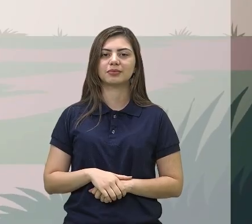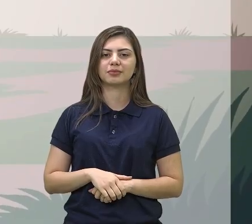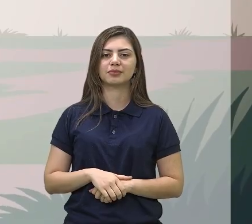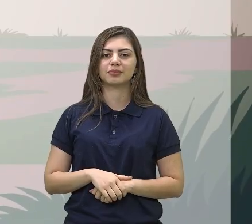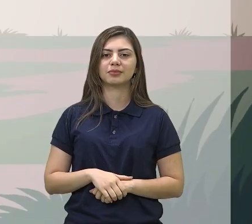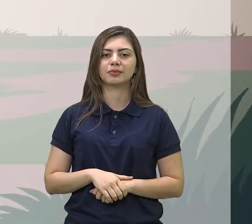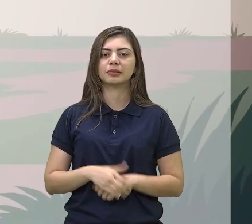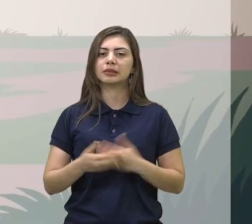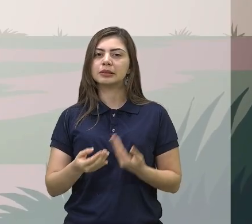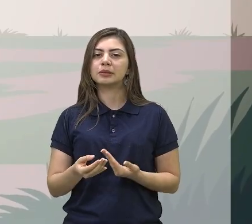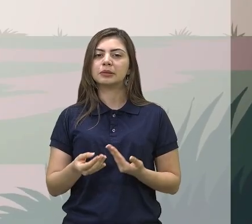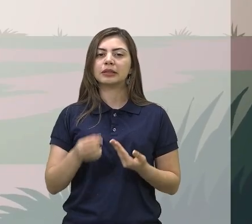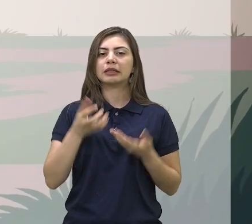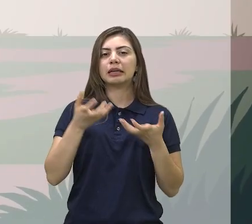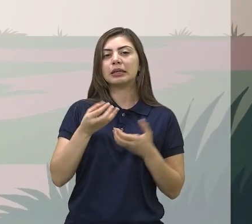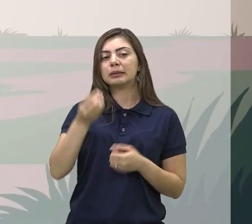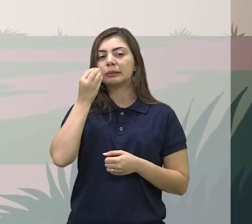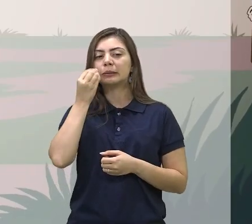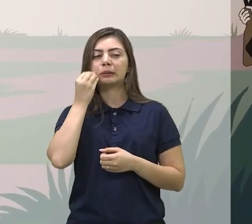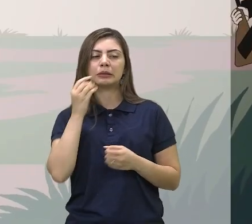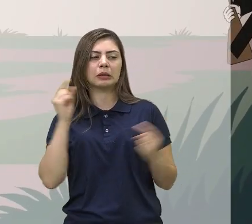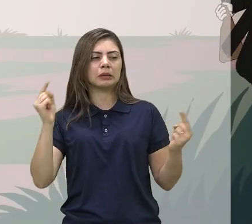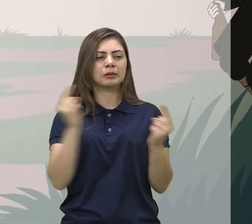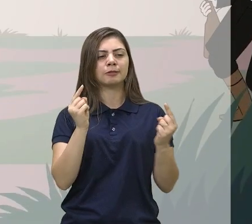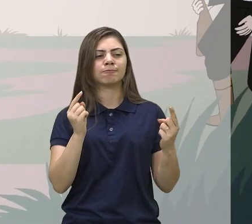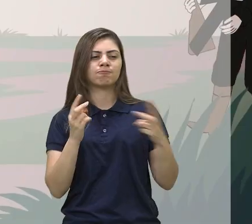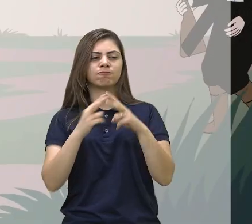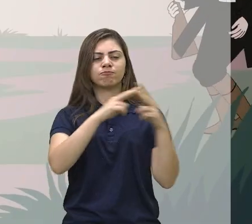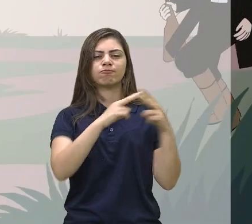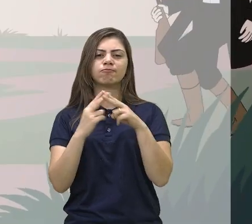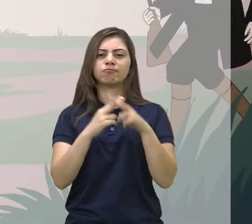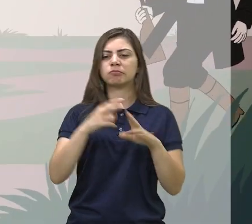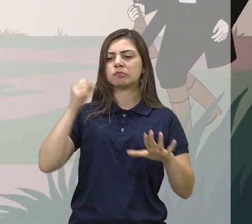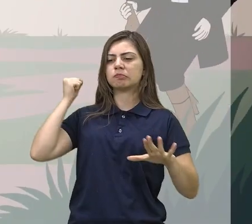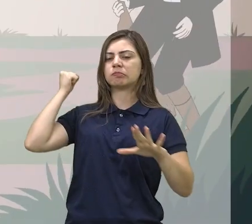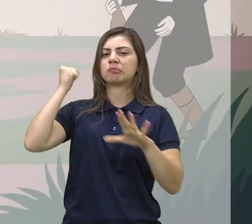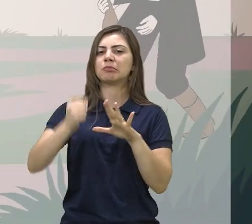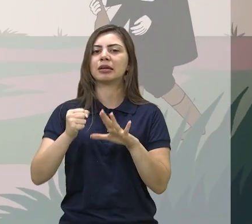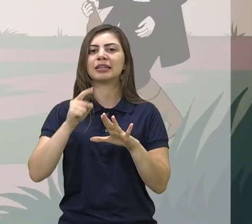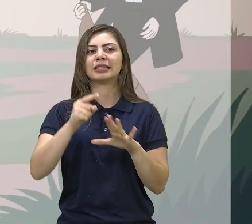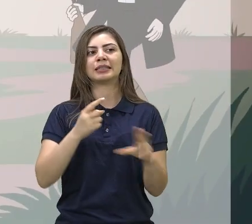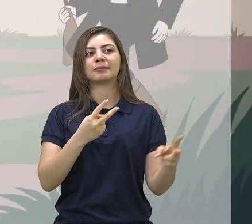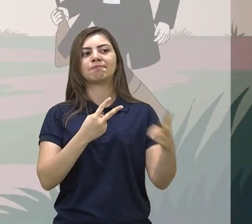Na tentativa de reencontro, Simão mata Baltazar e é preso.